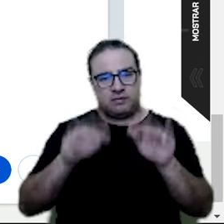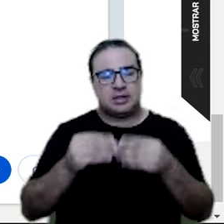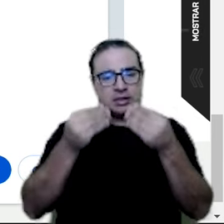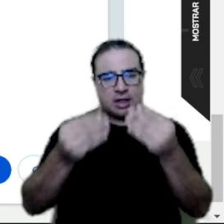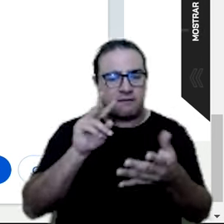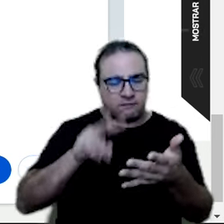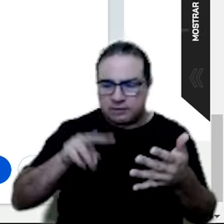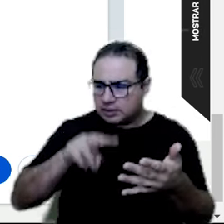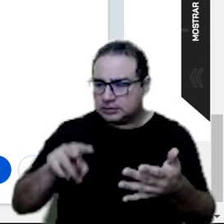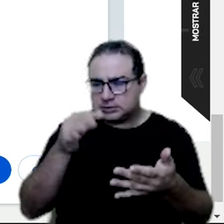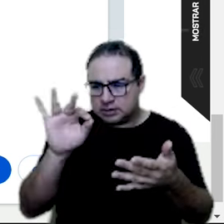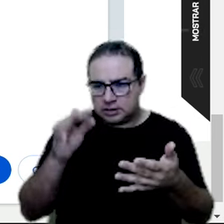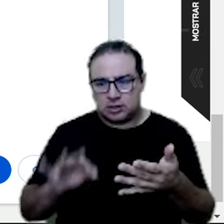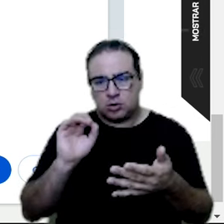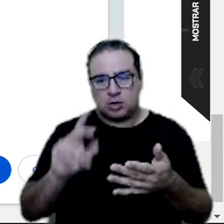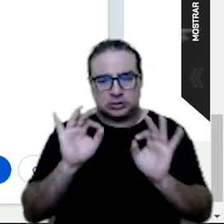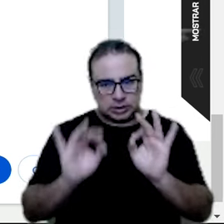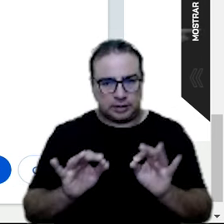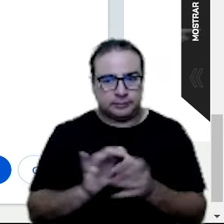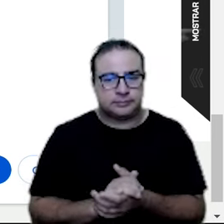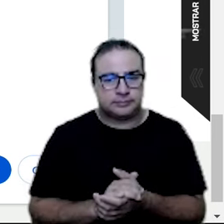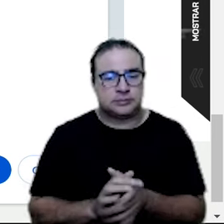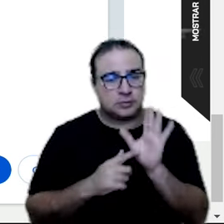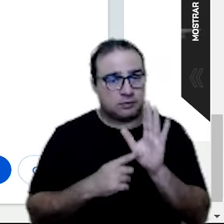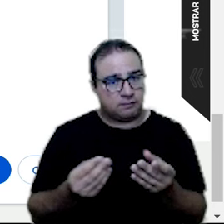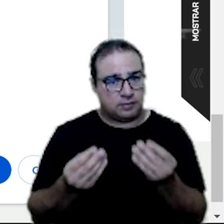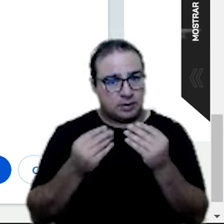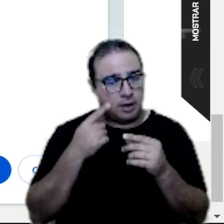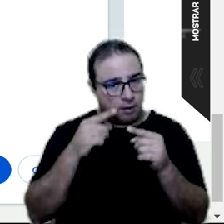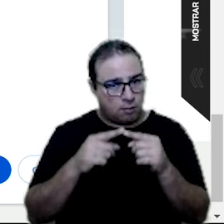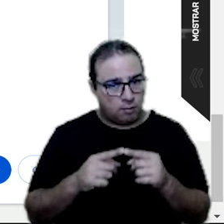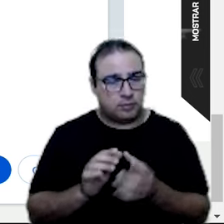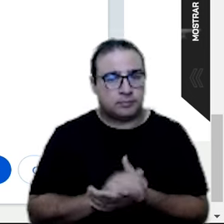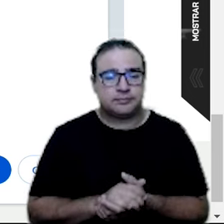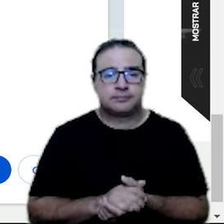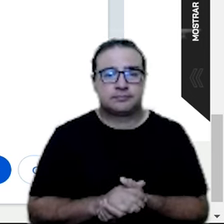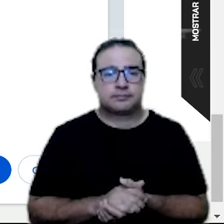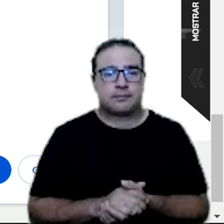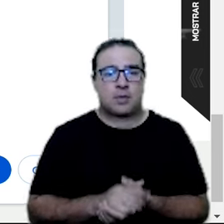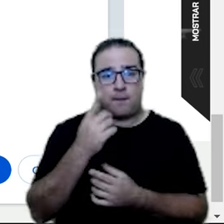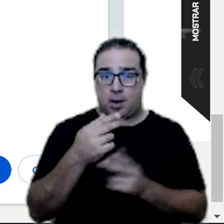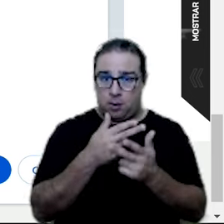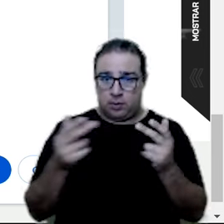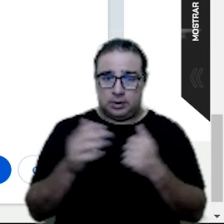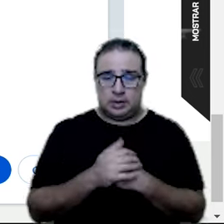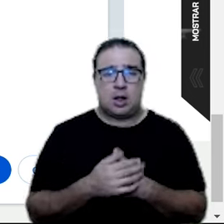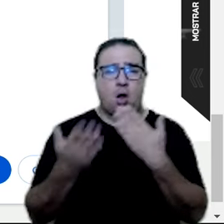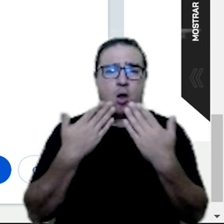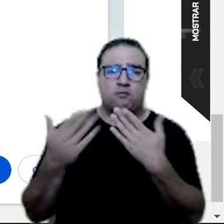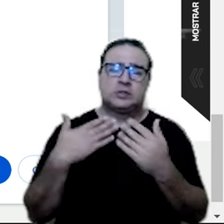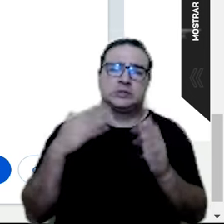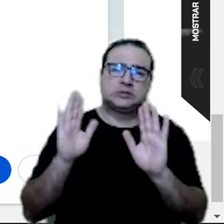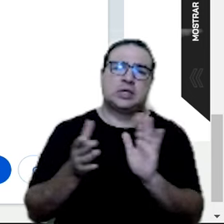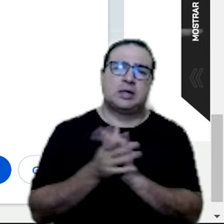né a gente dá aquela olhadinha para ver se tá tudo certo e ele traz né Eh uma coisa que foi um